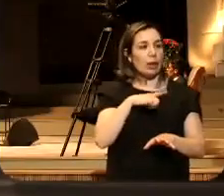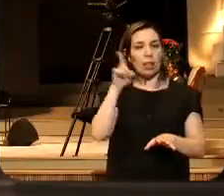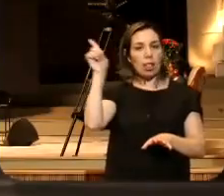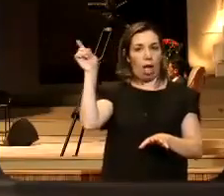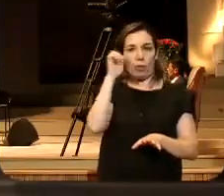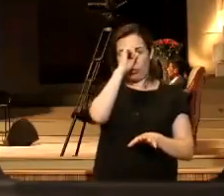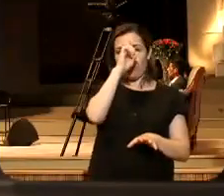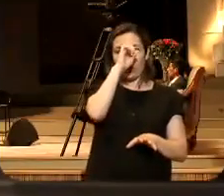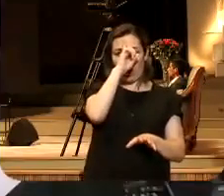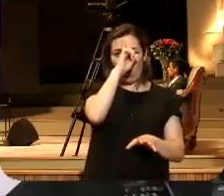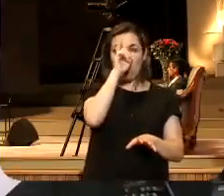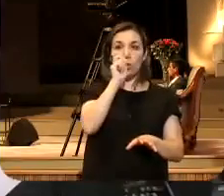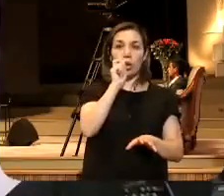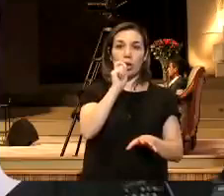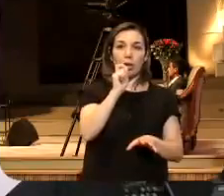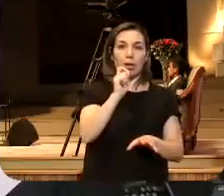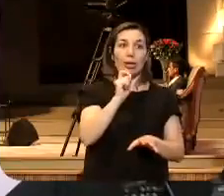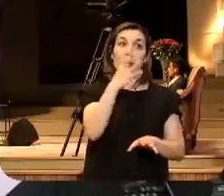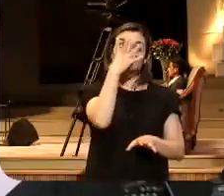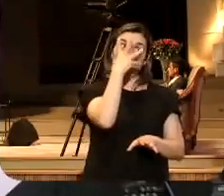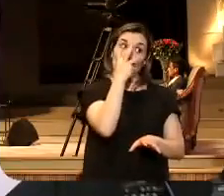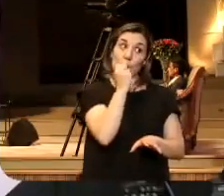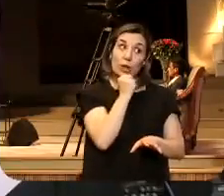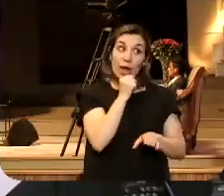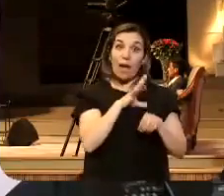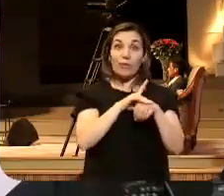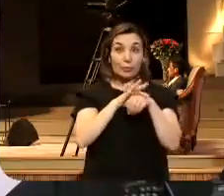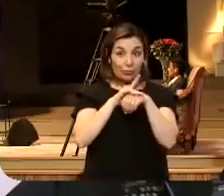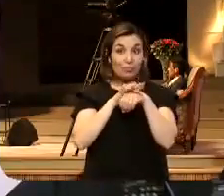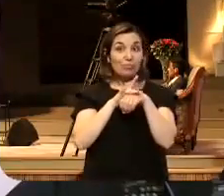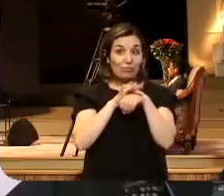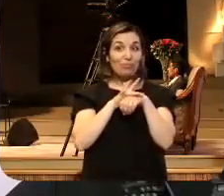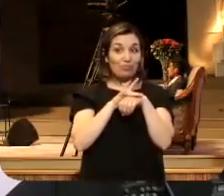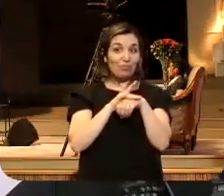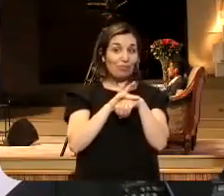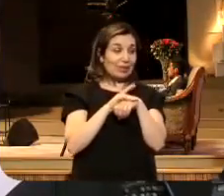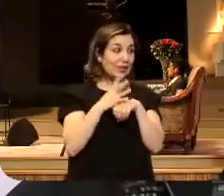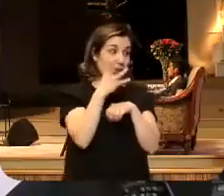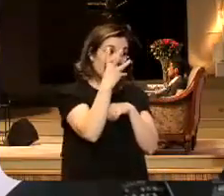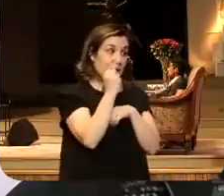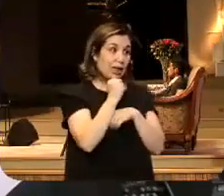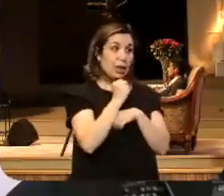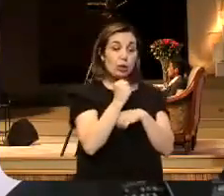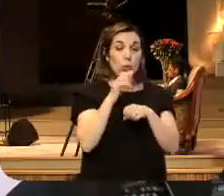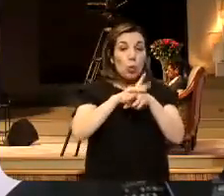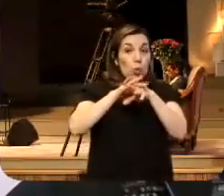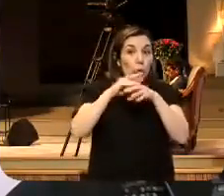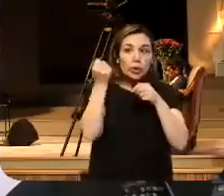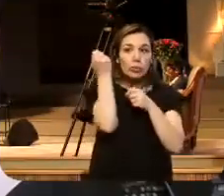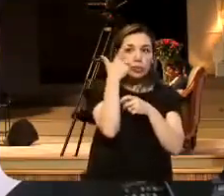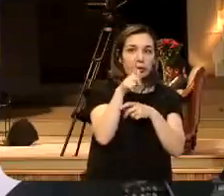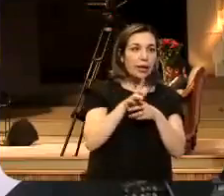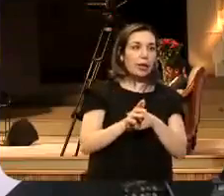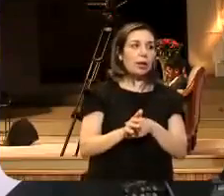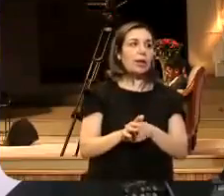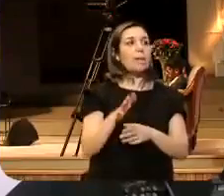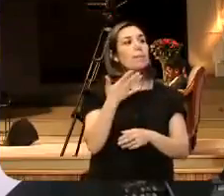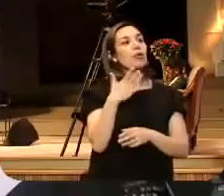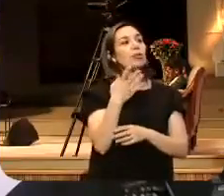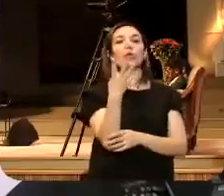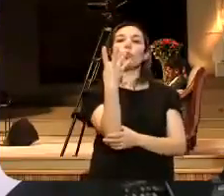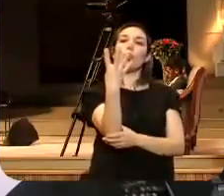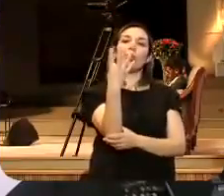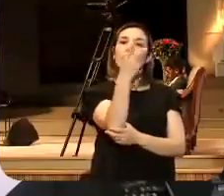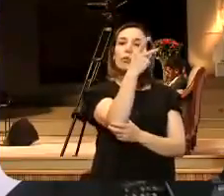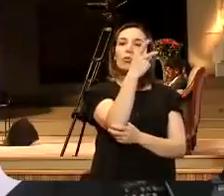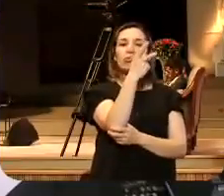e incuráveis que ameaçam a continuidade da vida. E identificamos que existe pelo menos 4